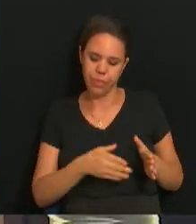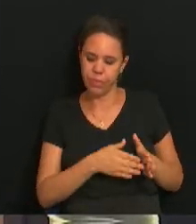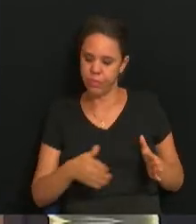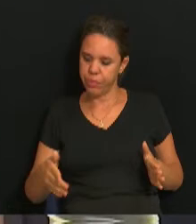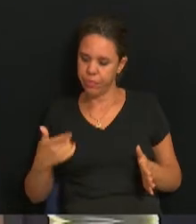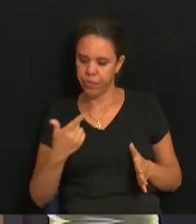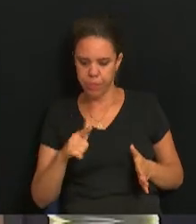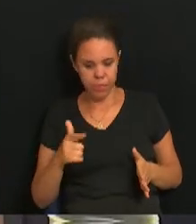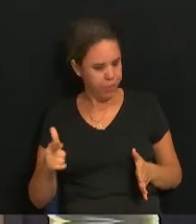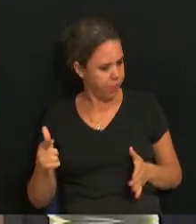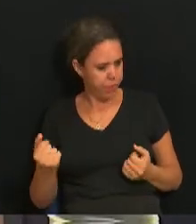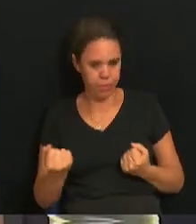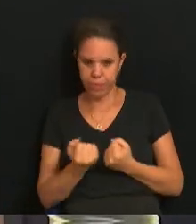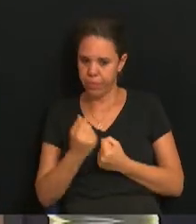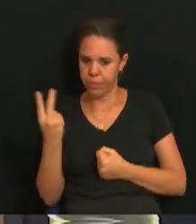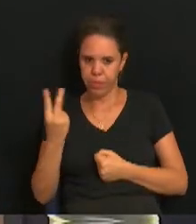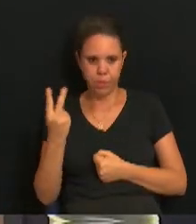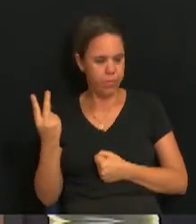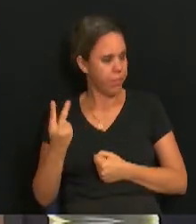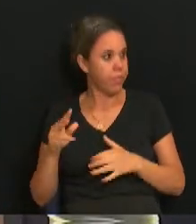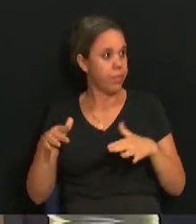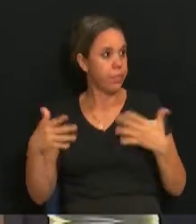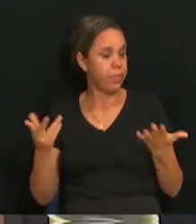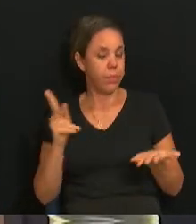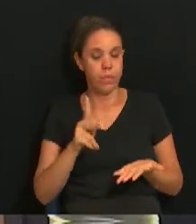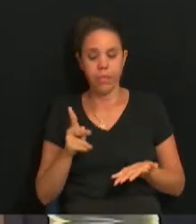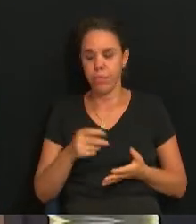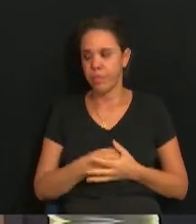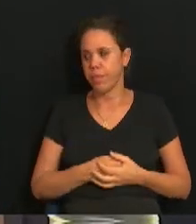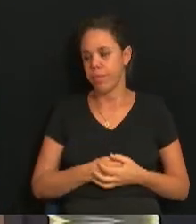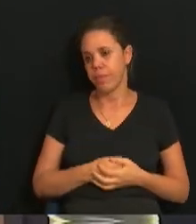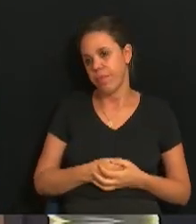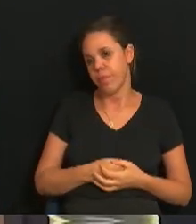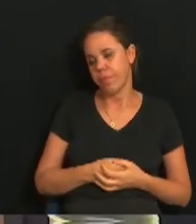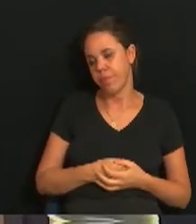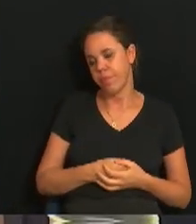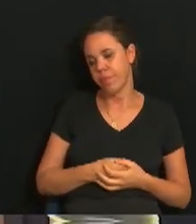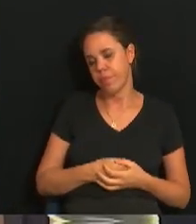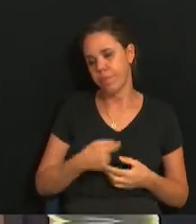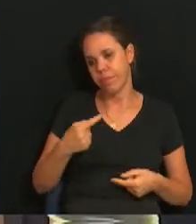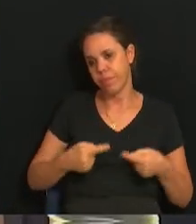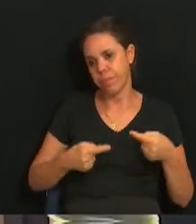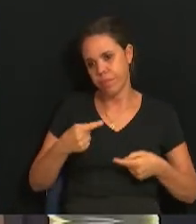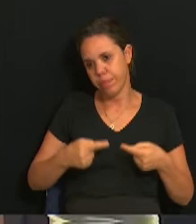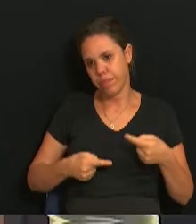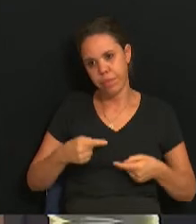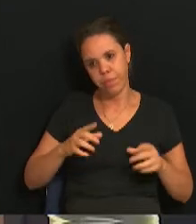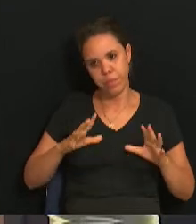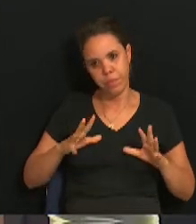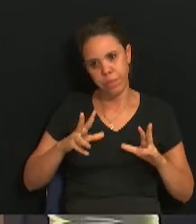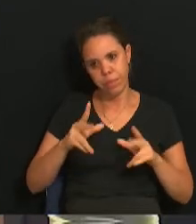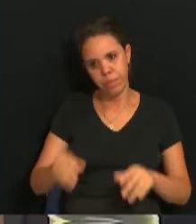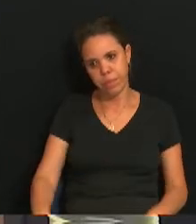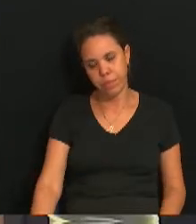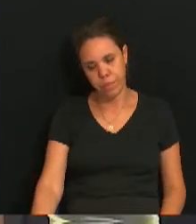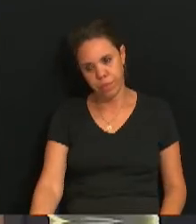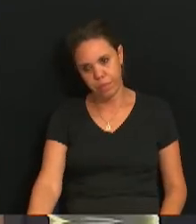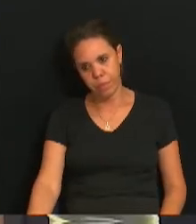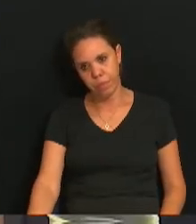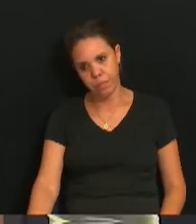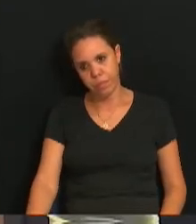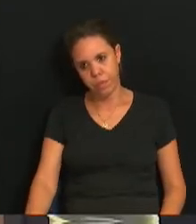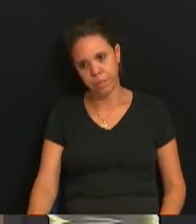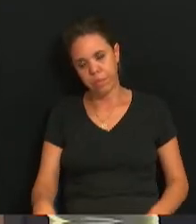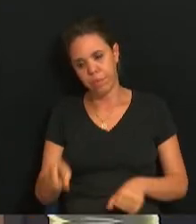tem o reconhecimento enquanto professores, né? E também toda a discussão que a